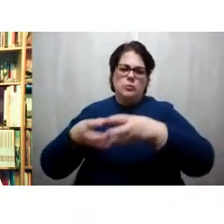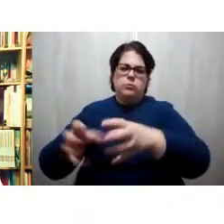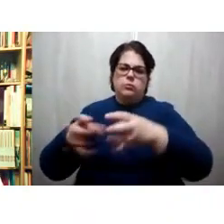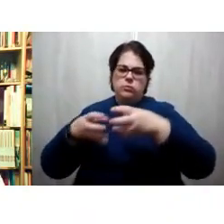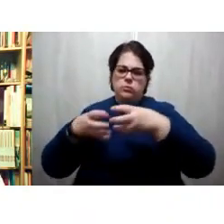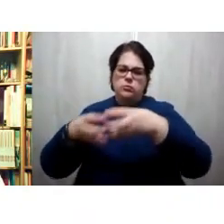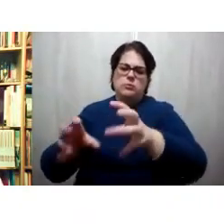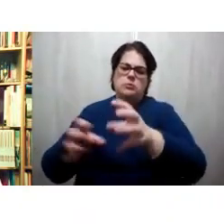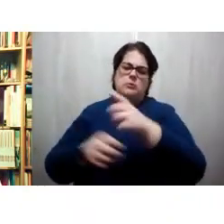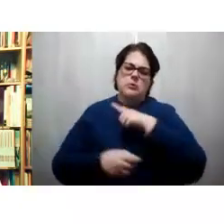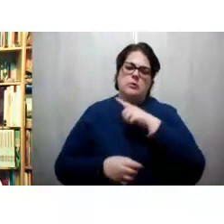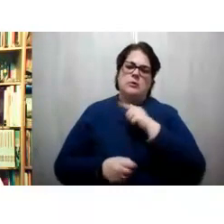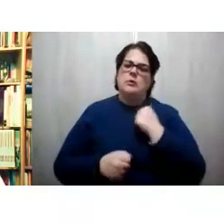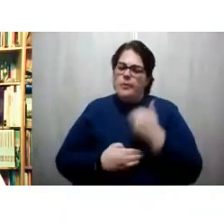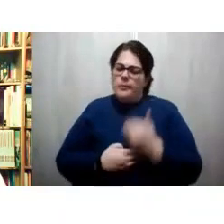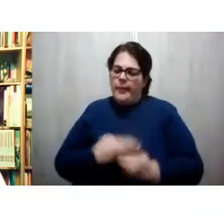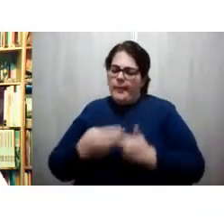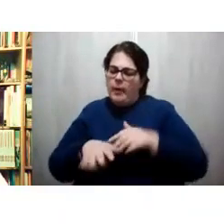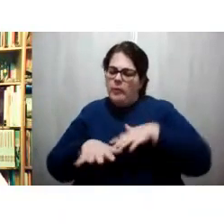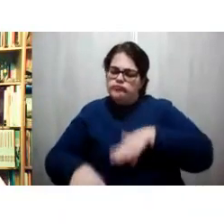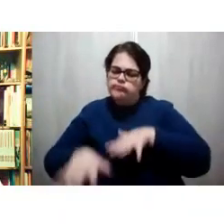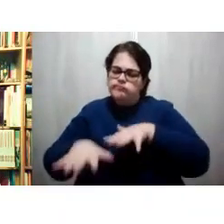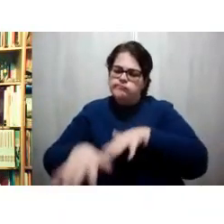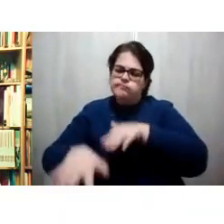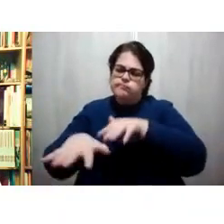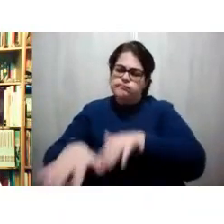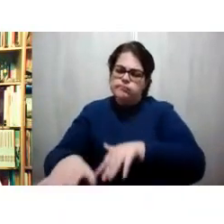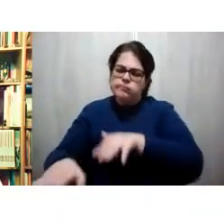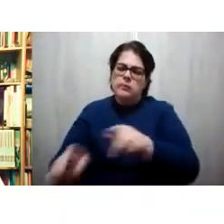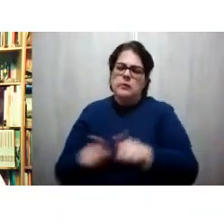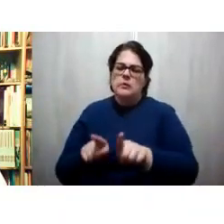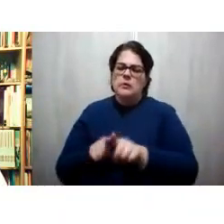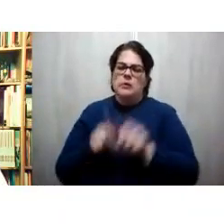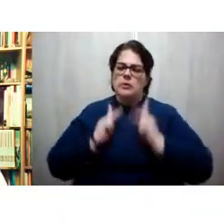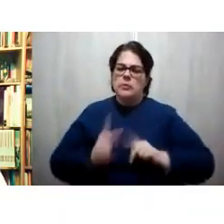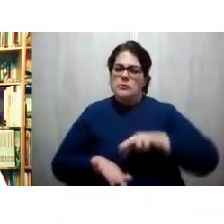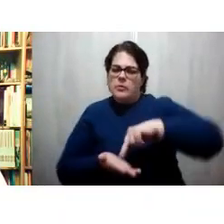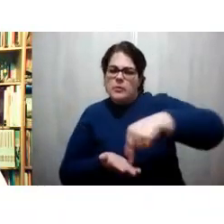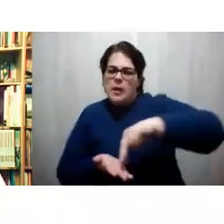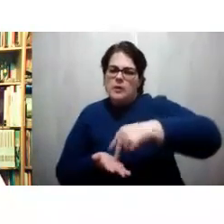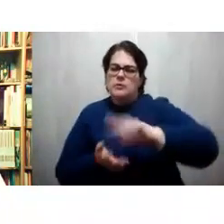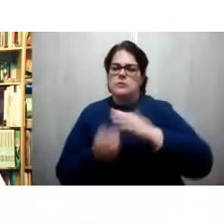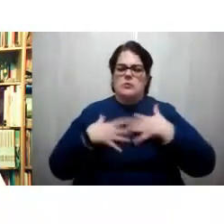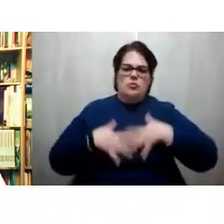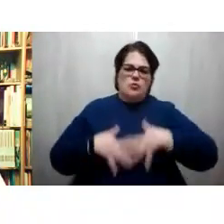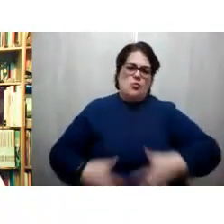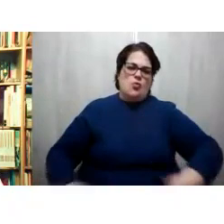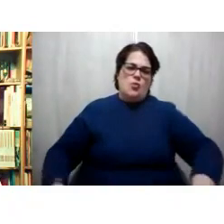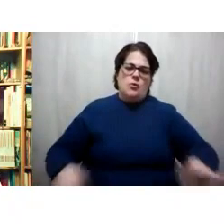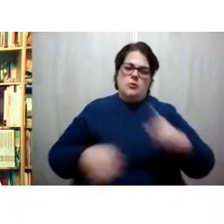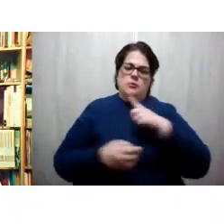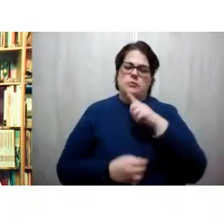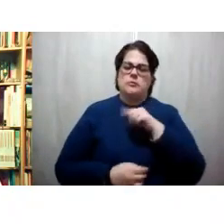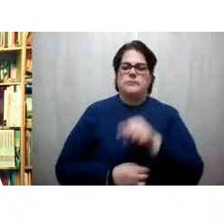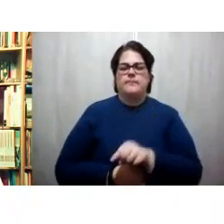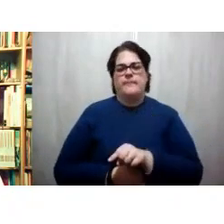o desenrolar do desfile, a evolução do mestre-sala e da porta-bandeira,